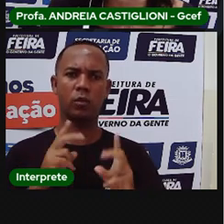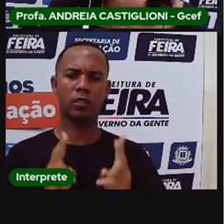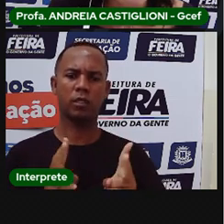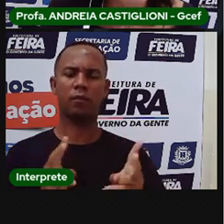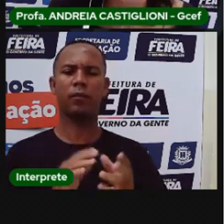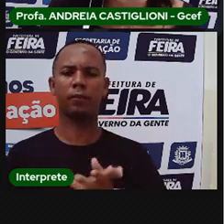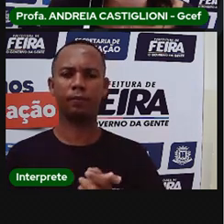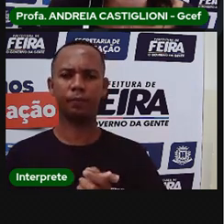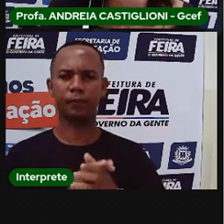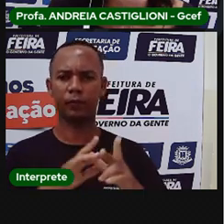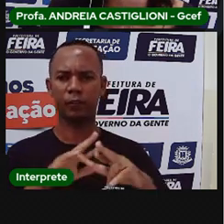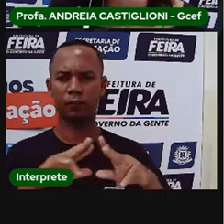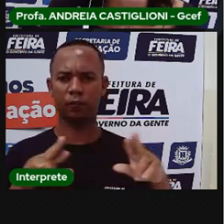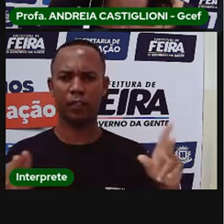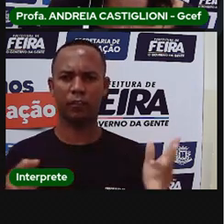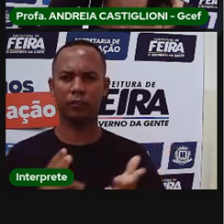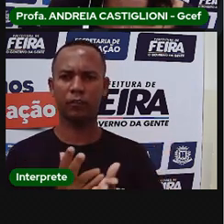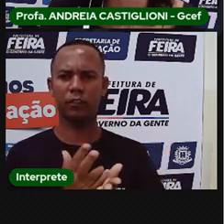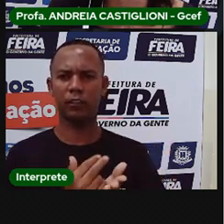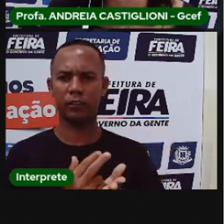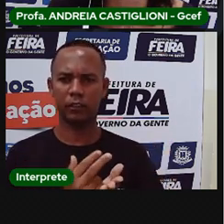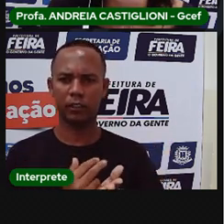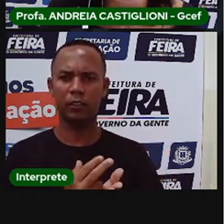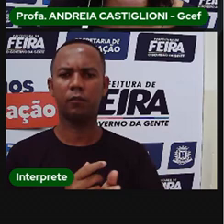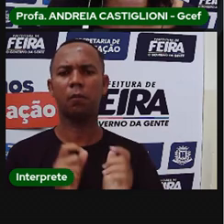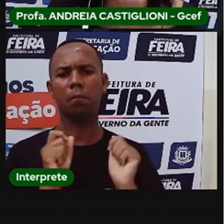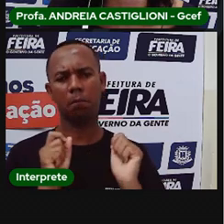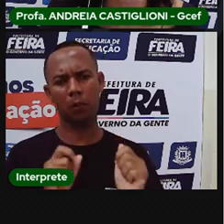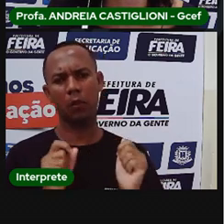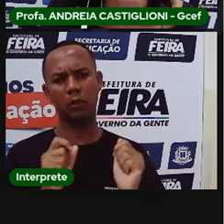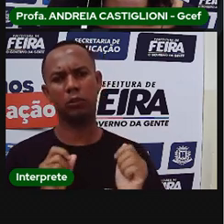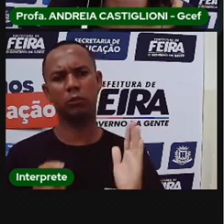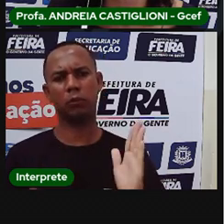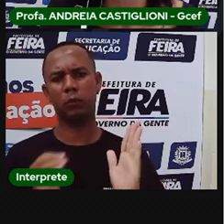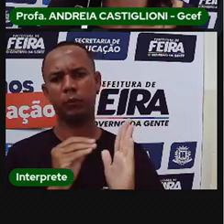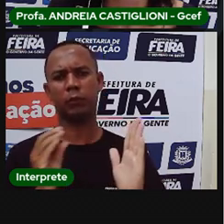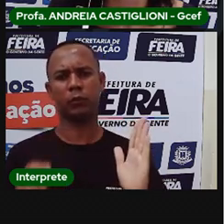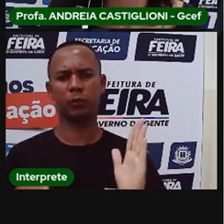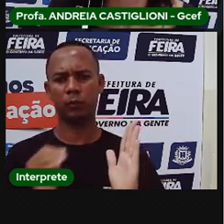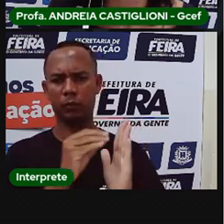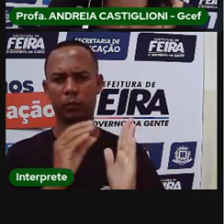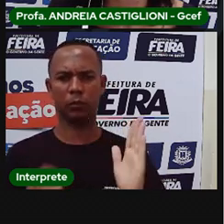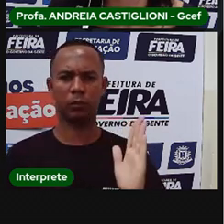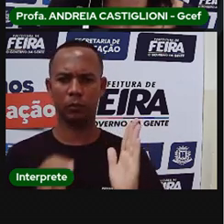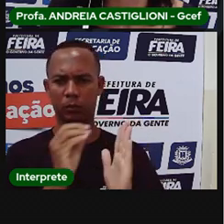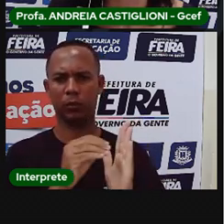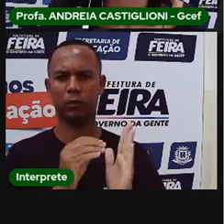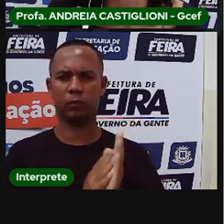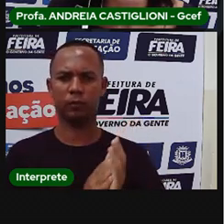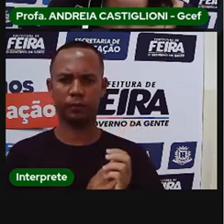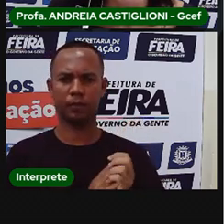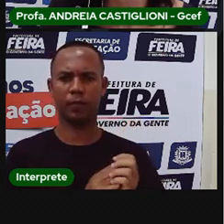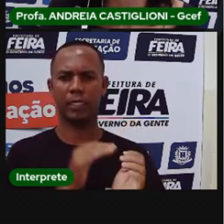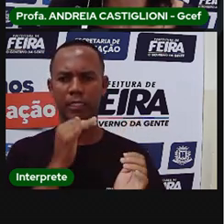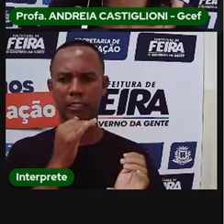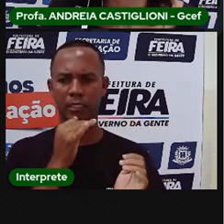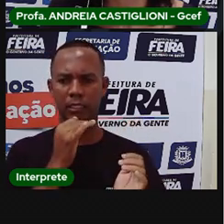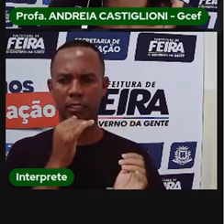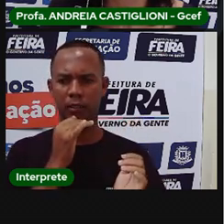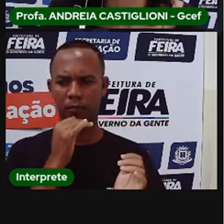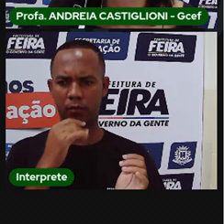tem várias imagens interessantes que a gente pode acrescentar, né? A gente pode colocar, por exemplo,